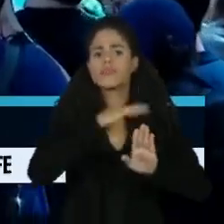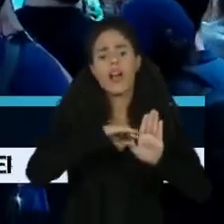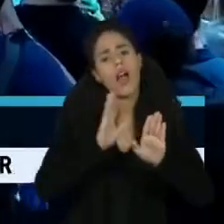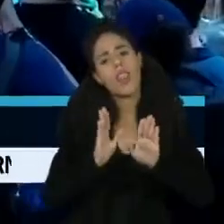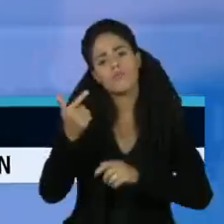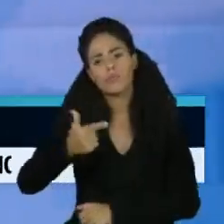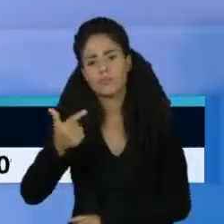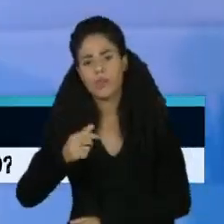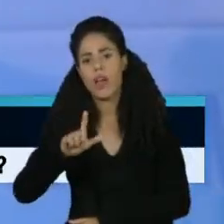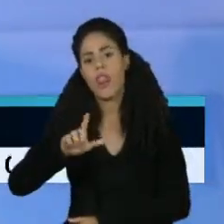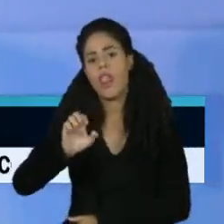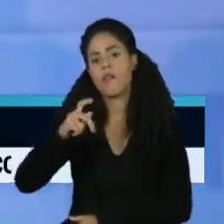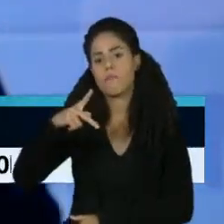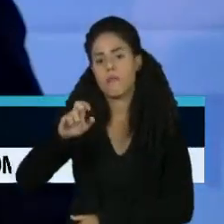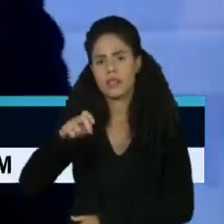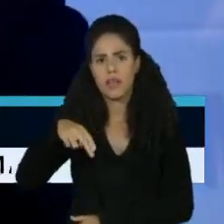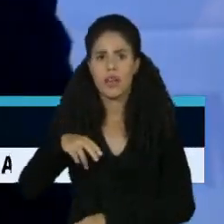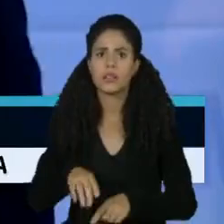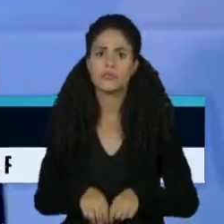pena é